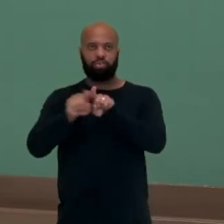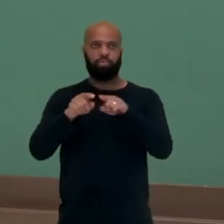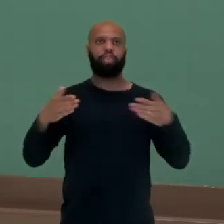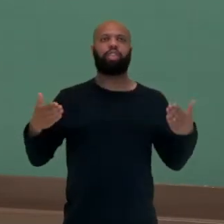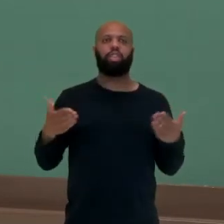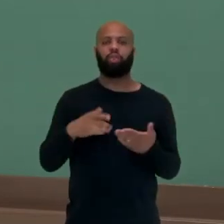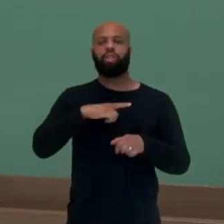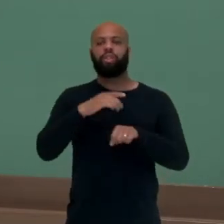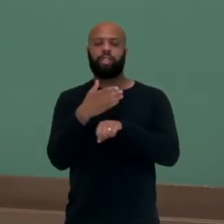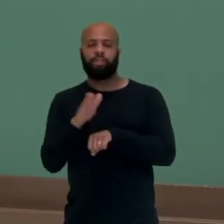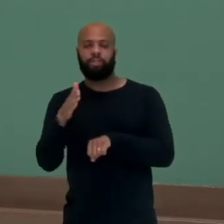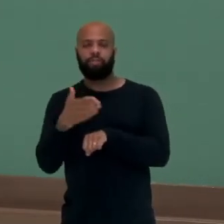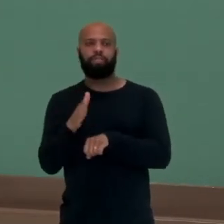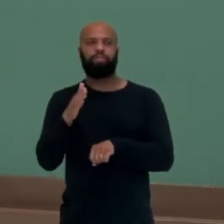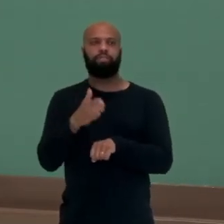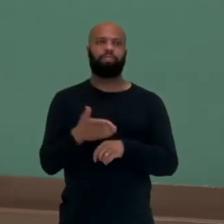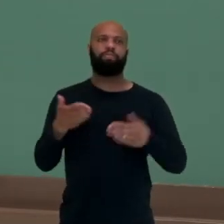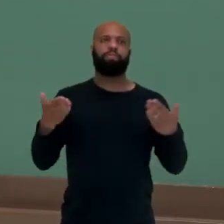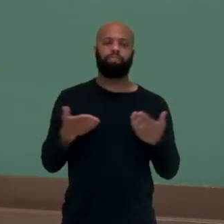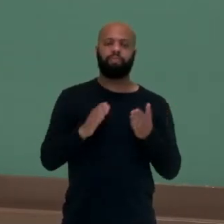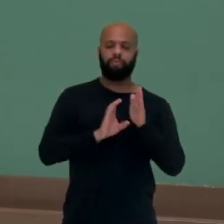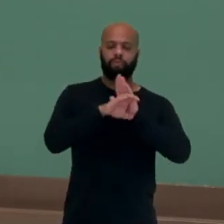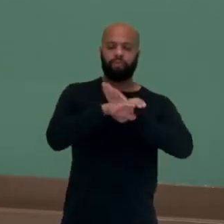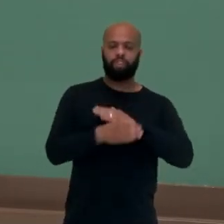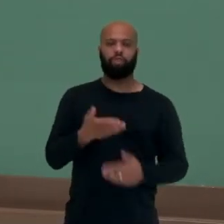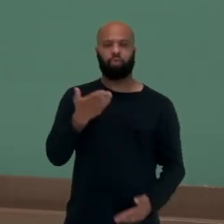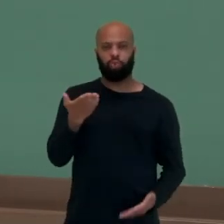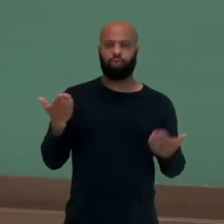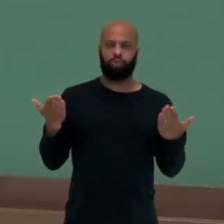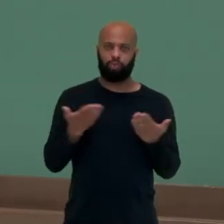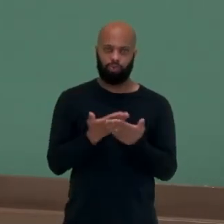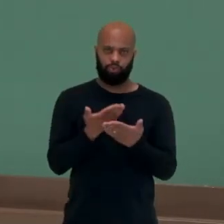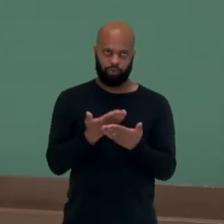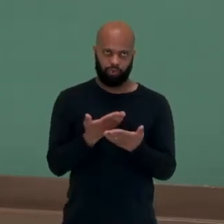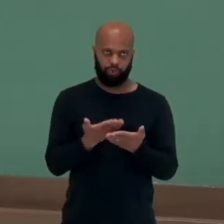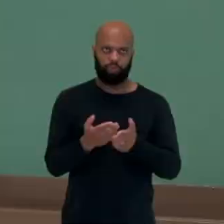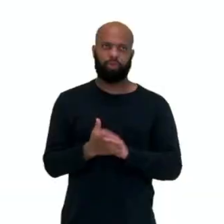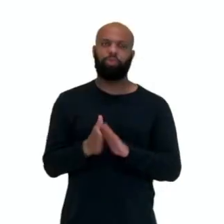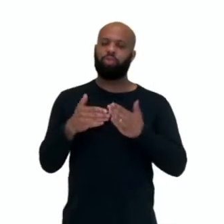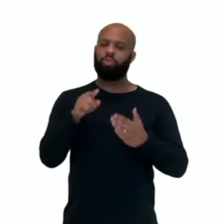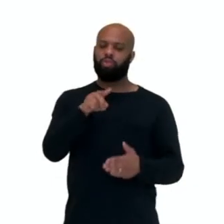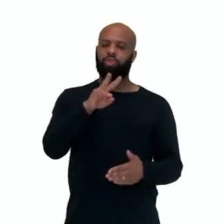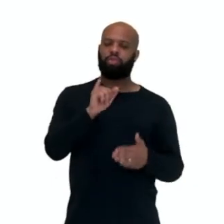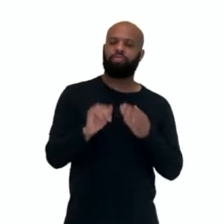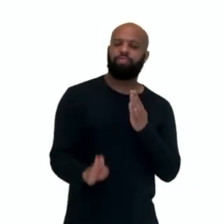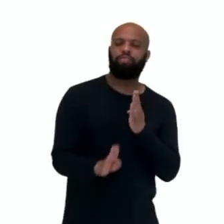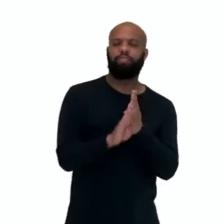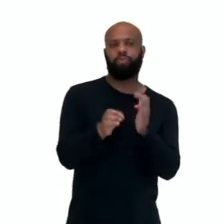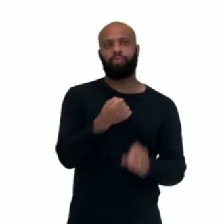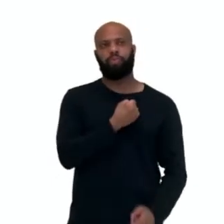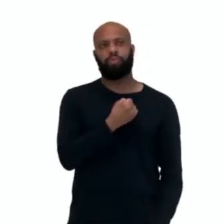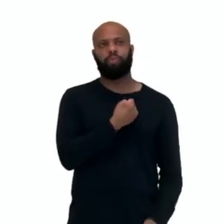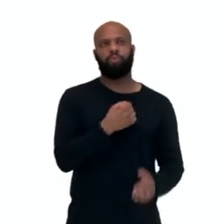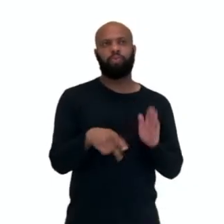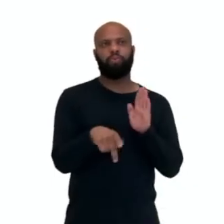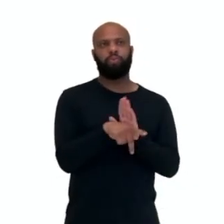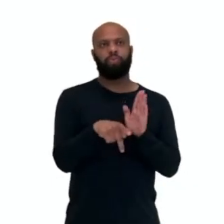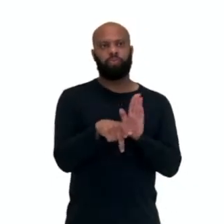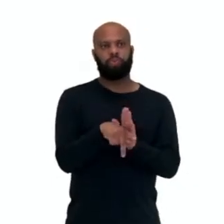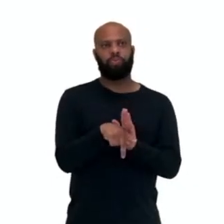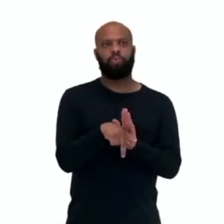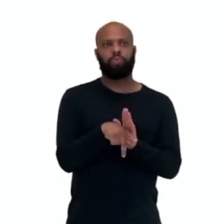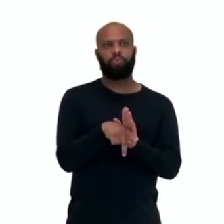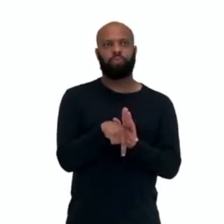para um exercício envolvendo esse conceito que a gente acabou de falar. Determine os valores de M para